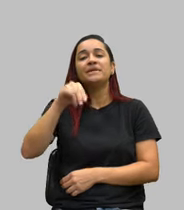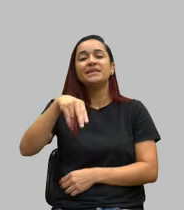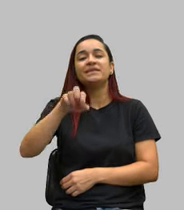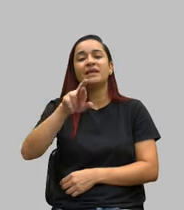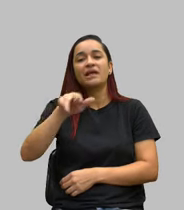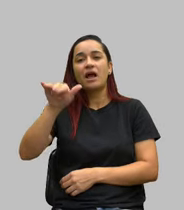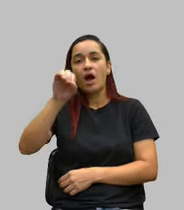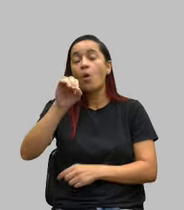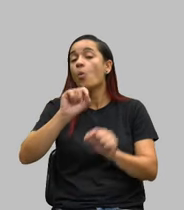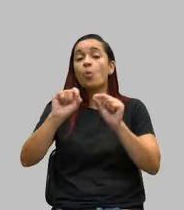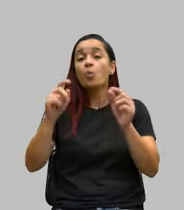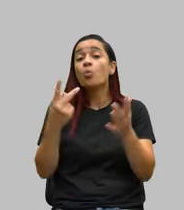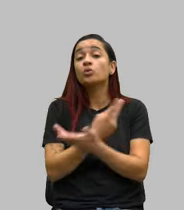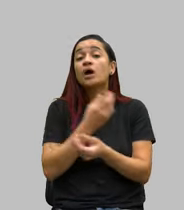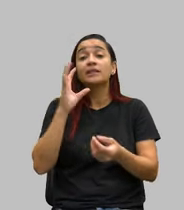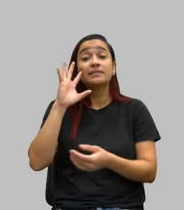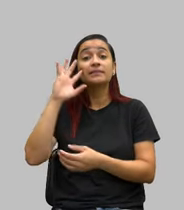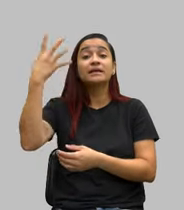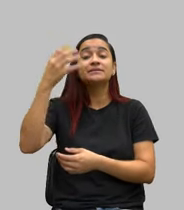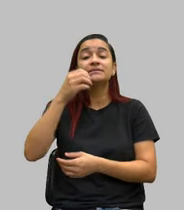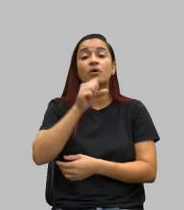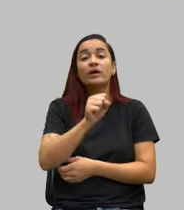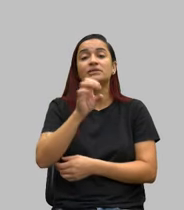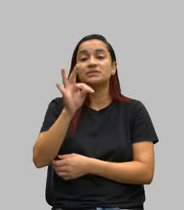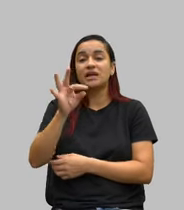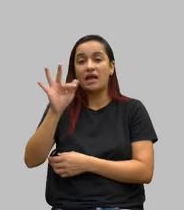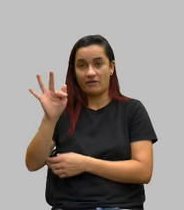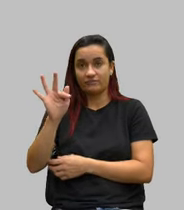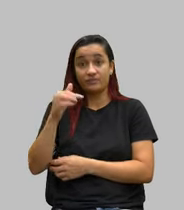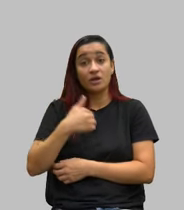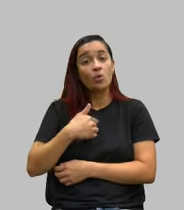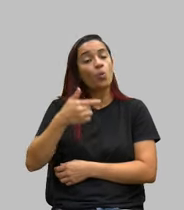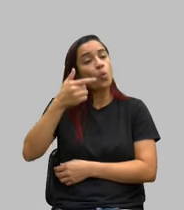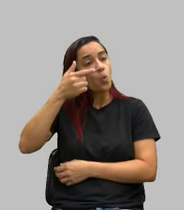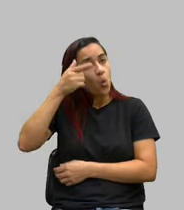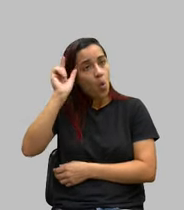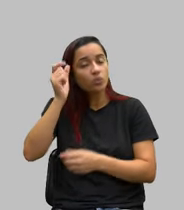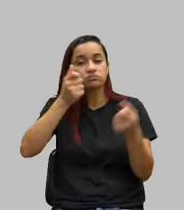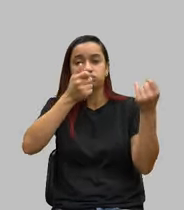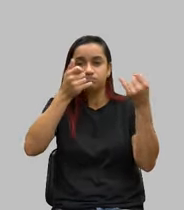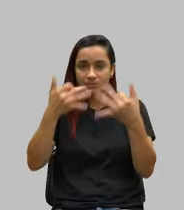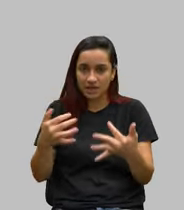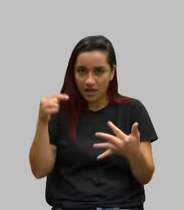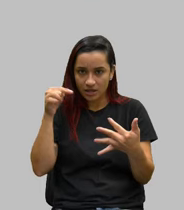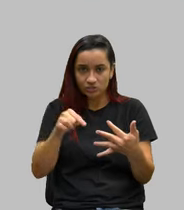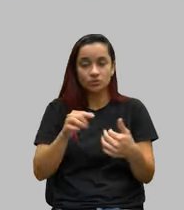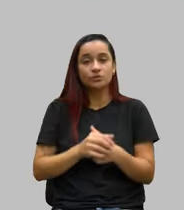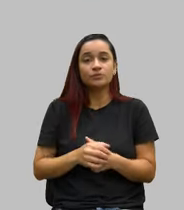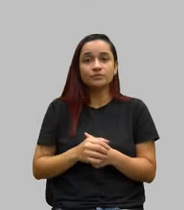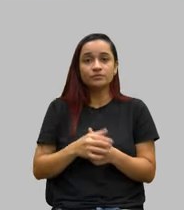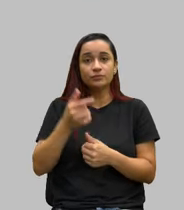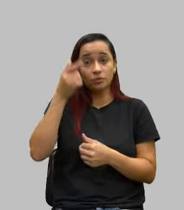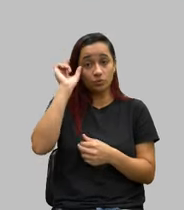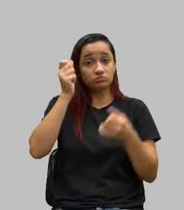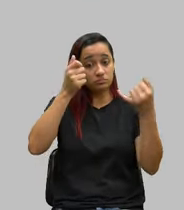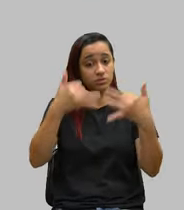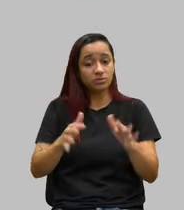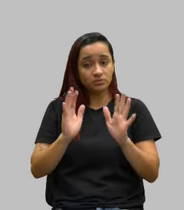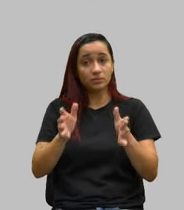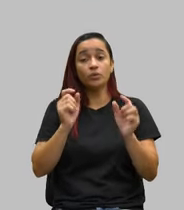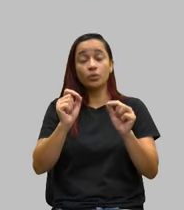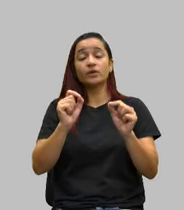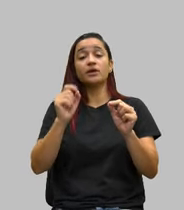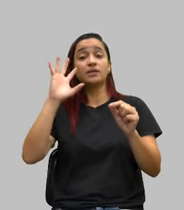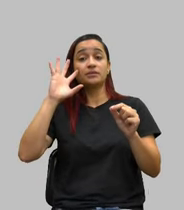do supremo tribunal federal e eu disse ontem Exatamente isso eu disse Exatamente isso a partir do momento da decisão